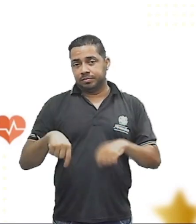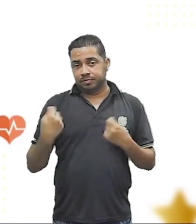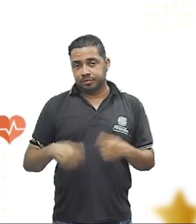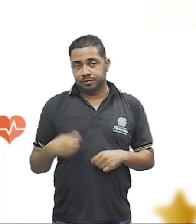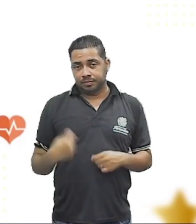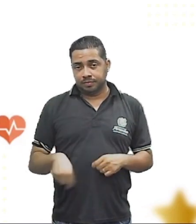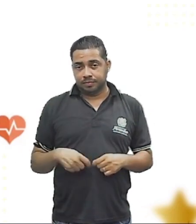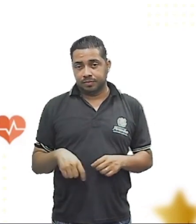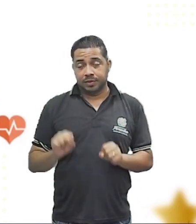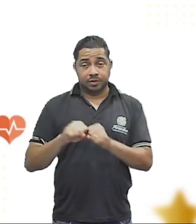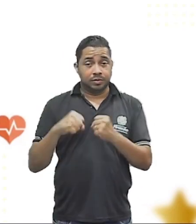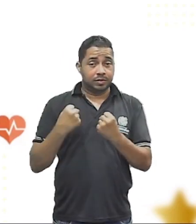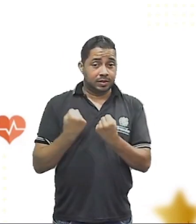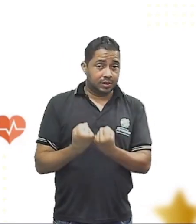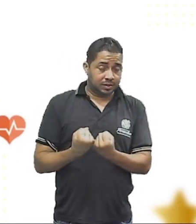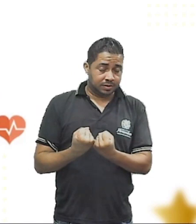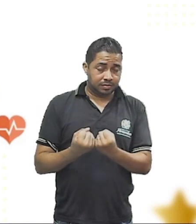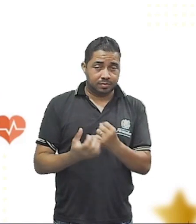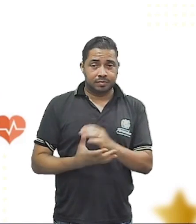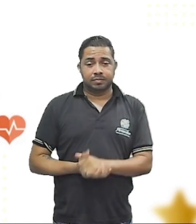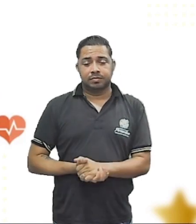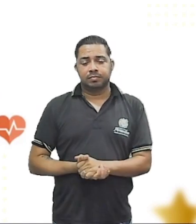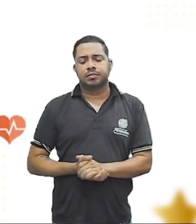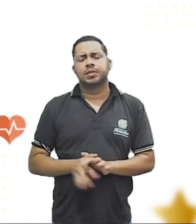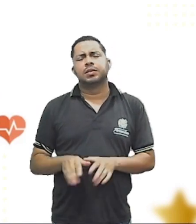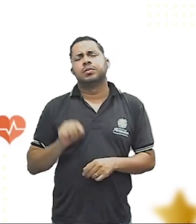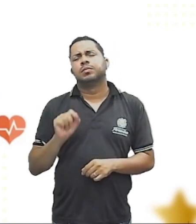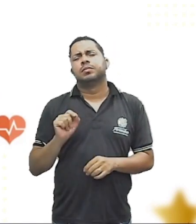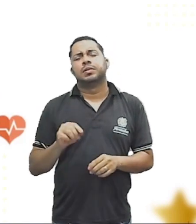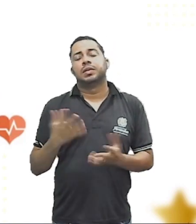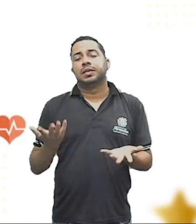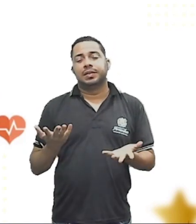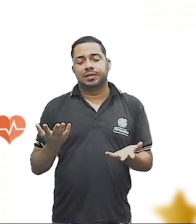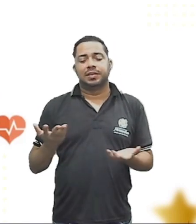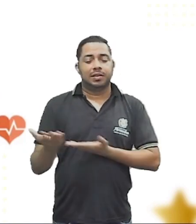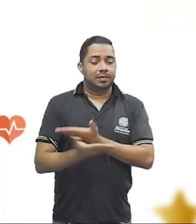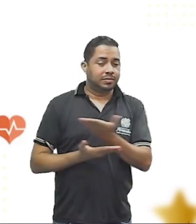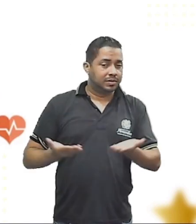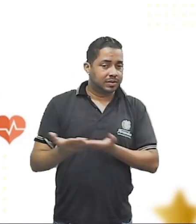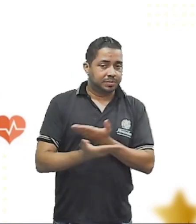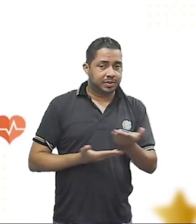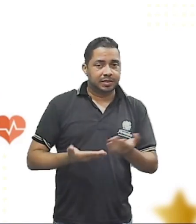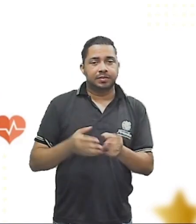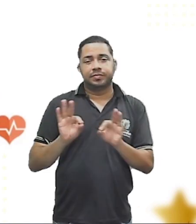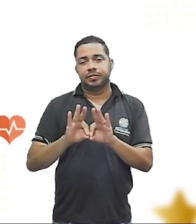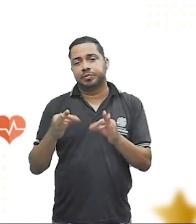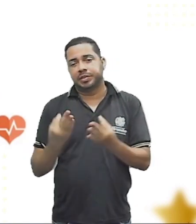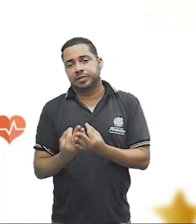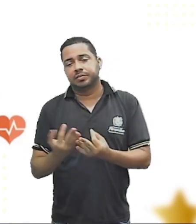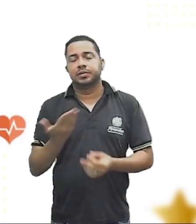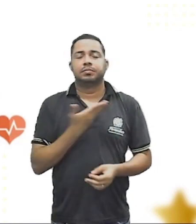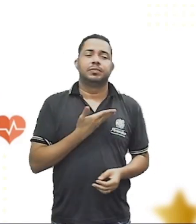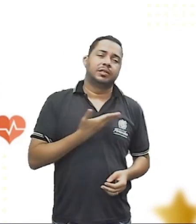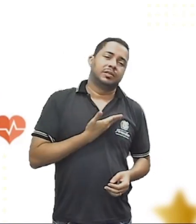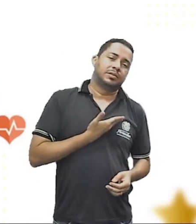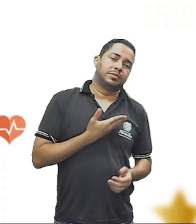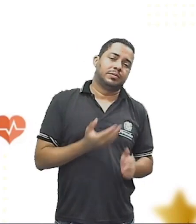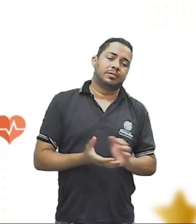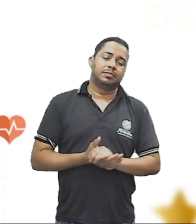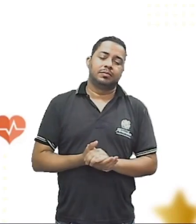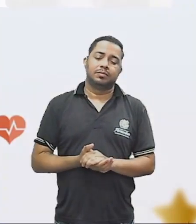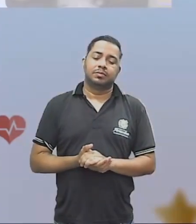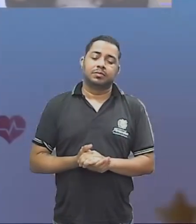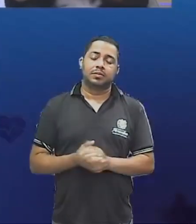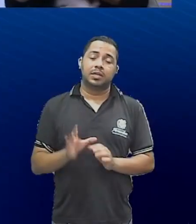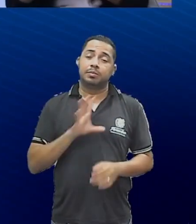necessidades sociais, que são as necessidades de relacionamentos, família, amigos,